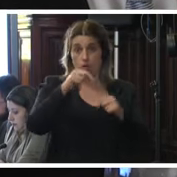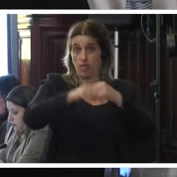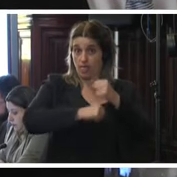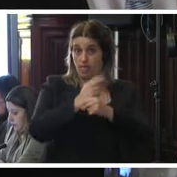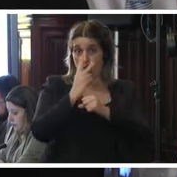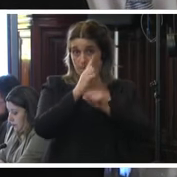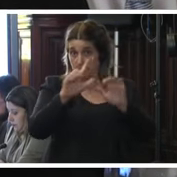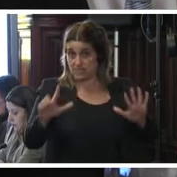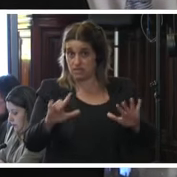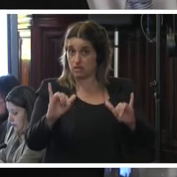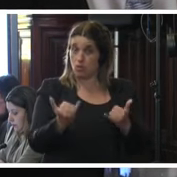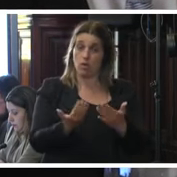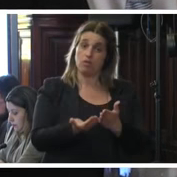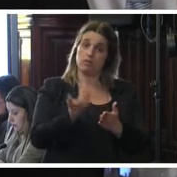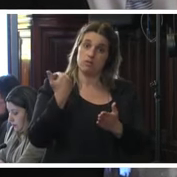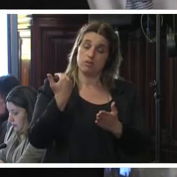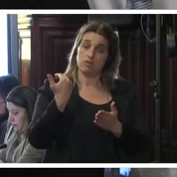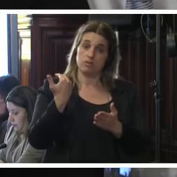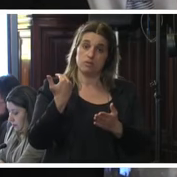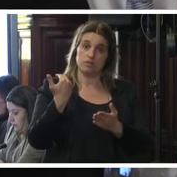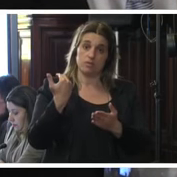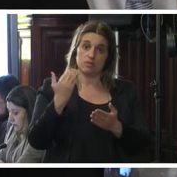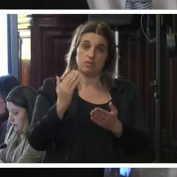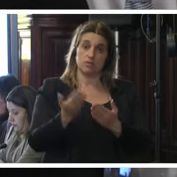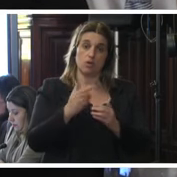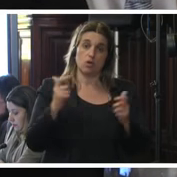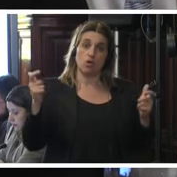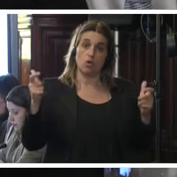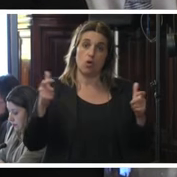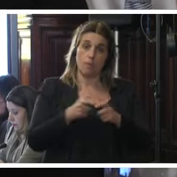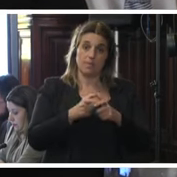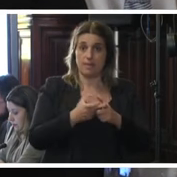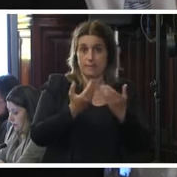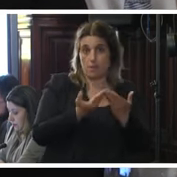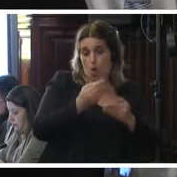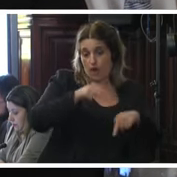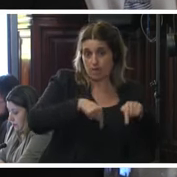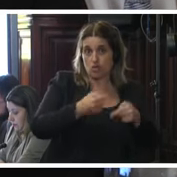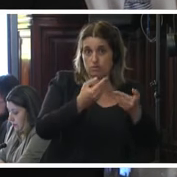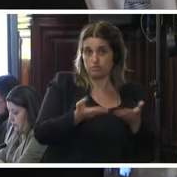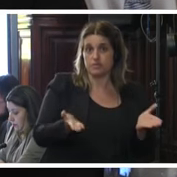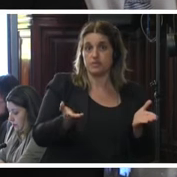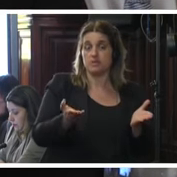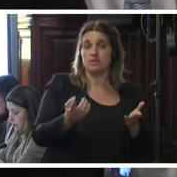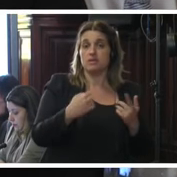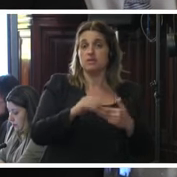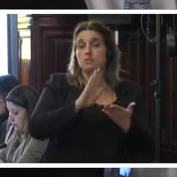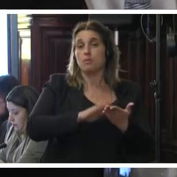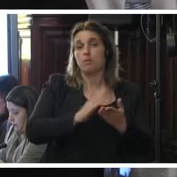seu Comitê Gestor Federal, por meio da Portaria Interministerial número 44, de 29 de